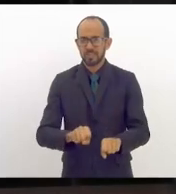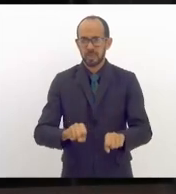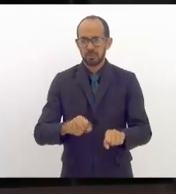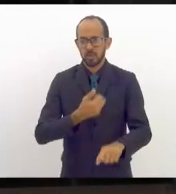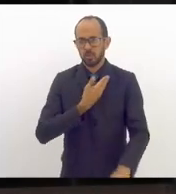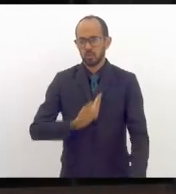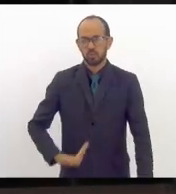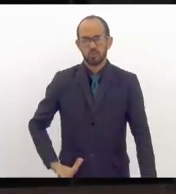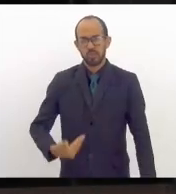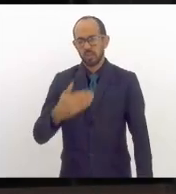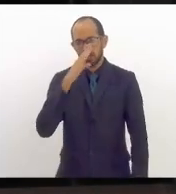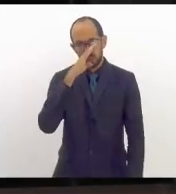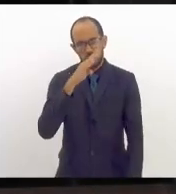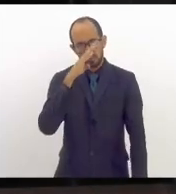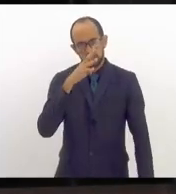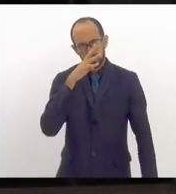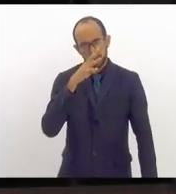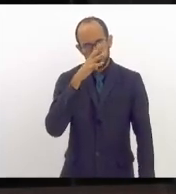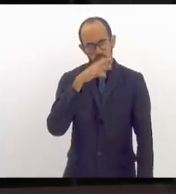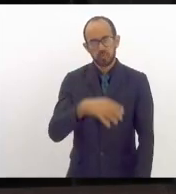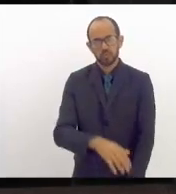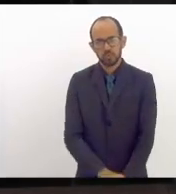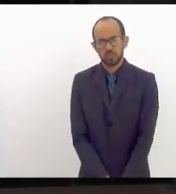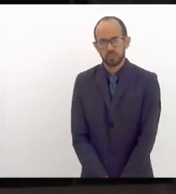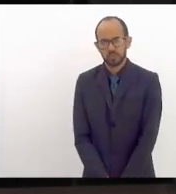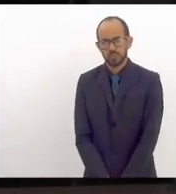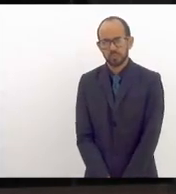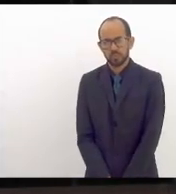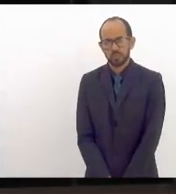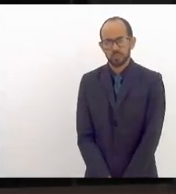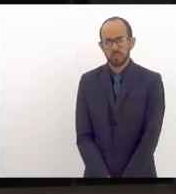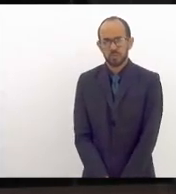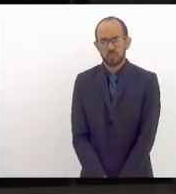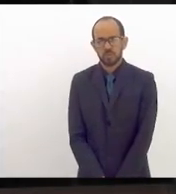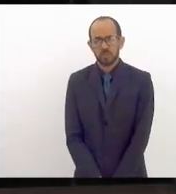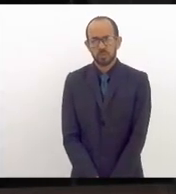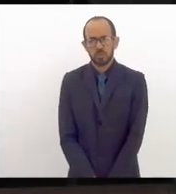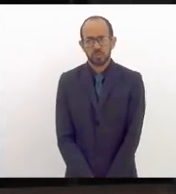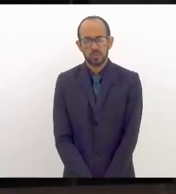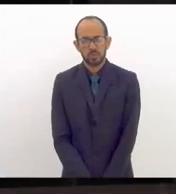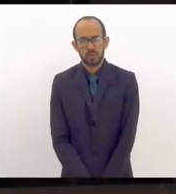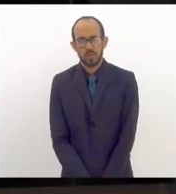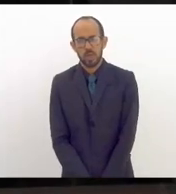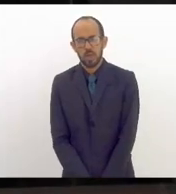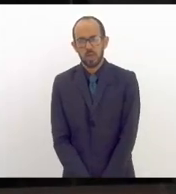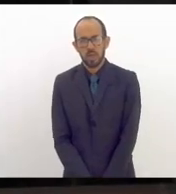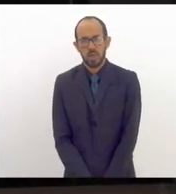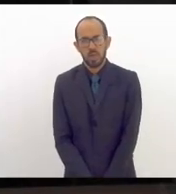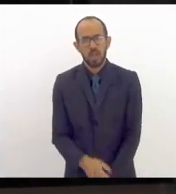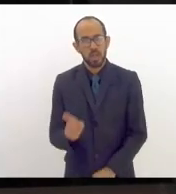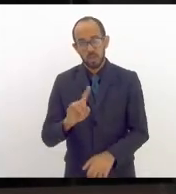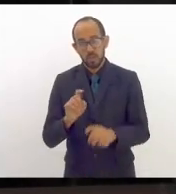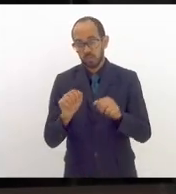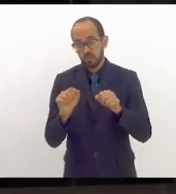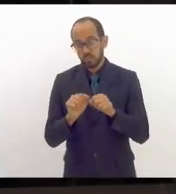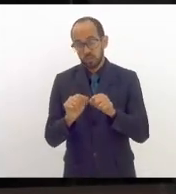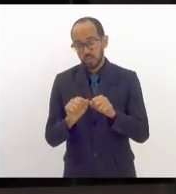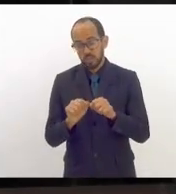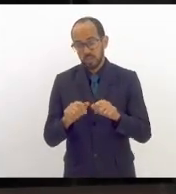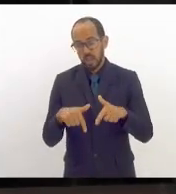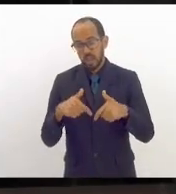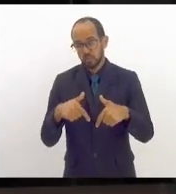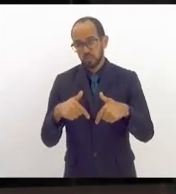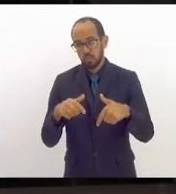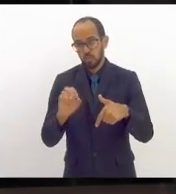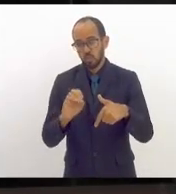tão abusiva tão abusiva Isto sim e não foi tomada as bebidas Por vivências que